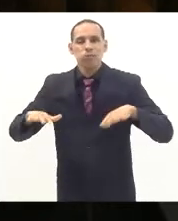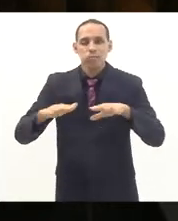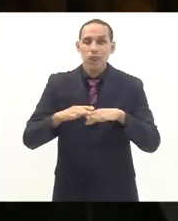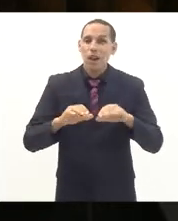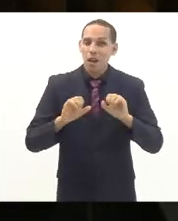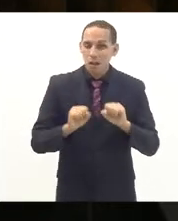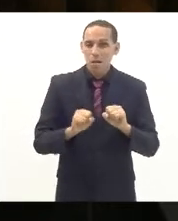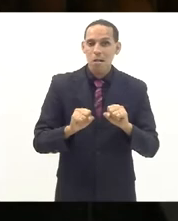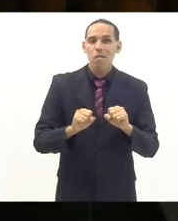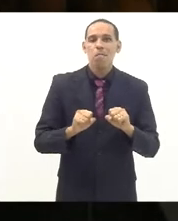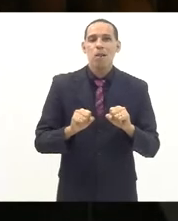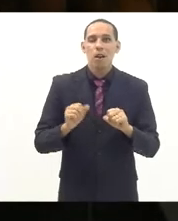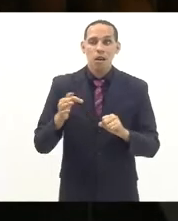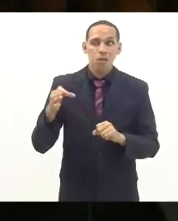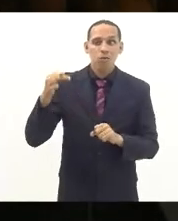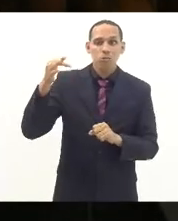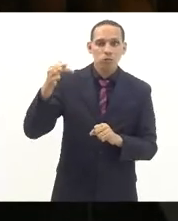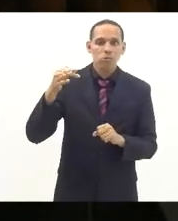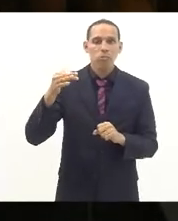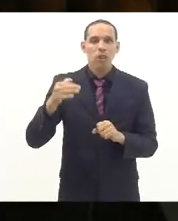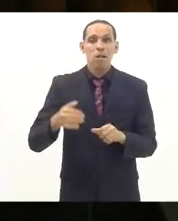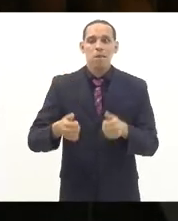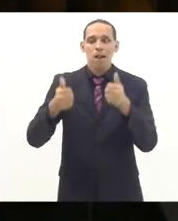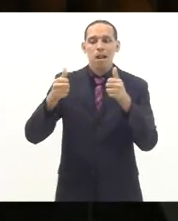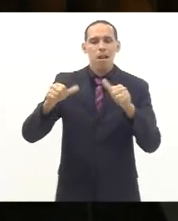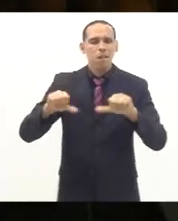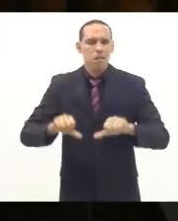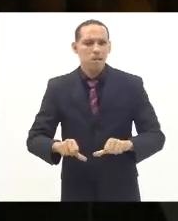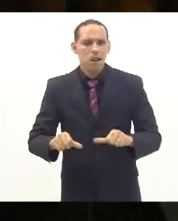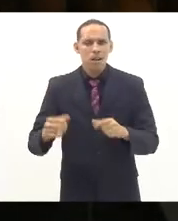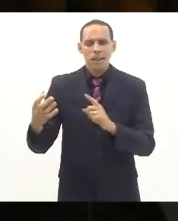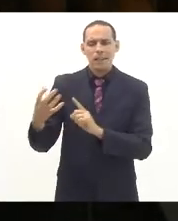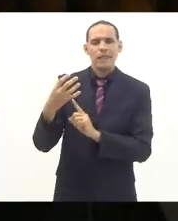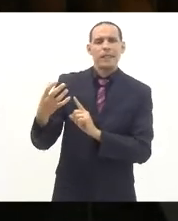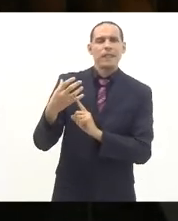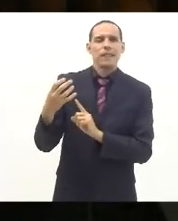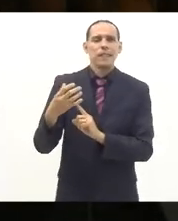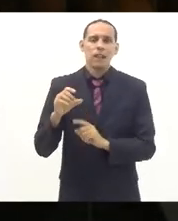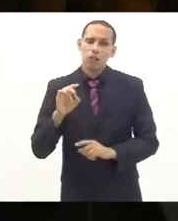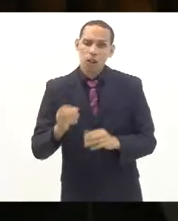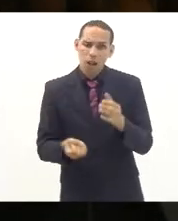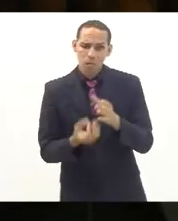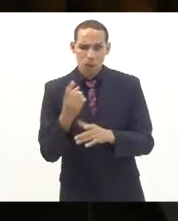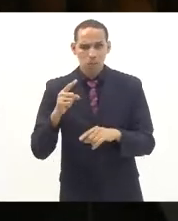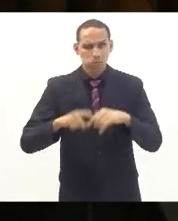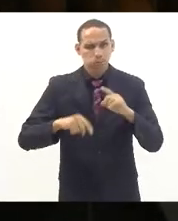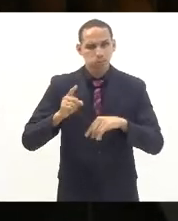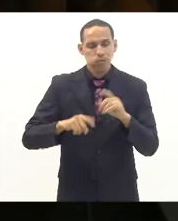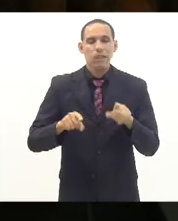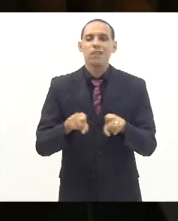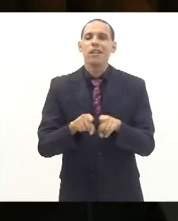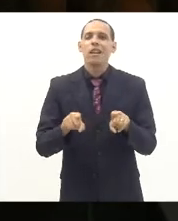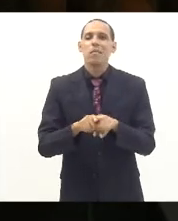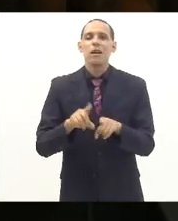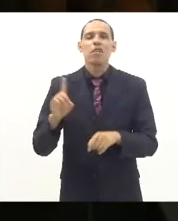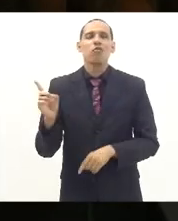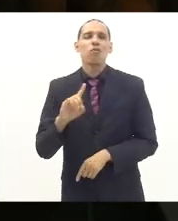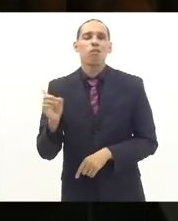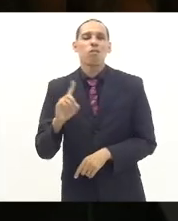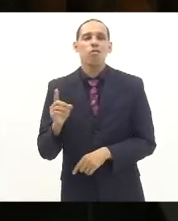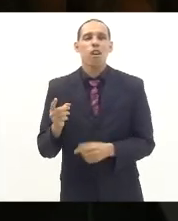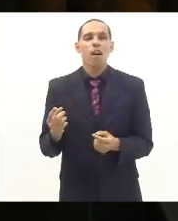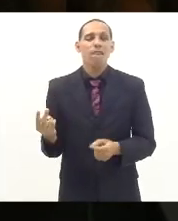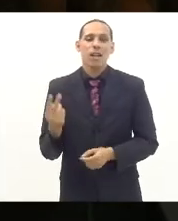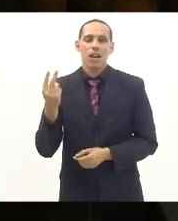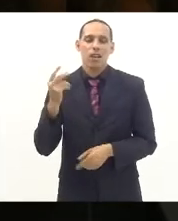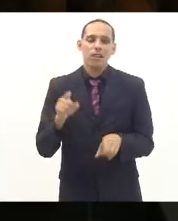projeção é diferente interna eles acabam sendo influenciados não só pela produção Mas pela cotação do dólar e